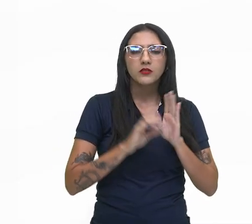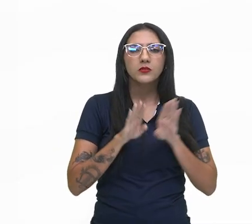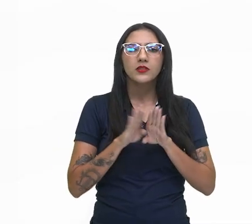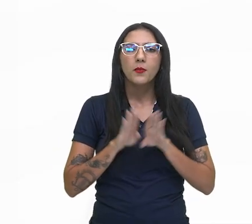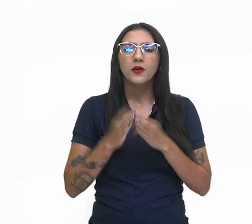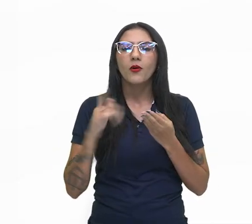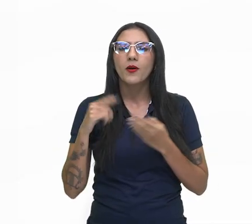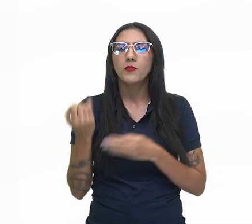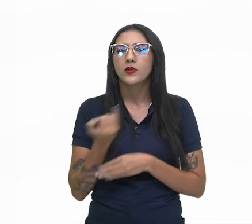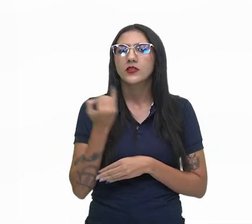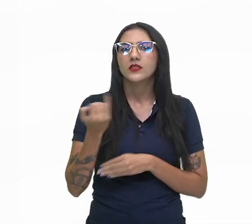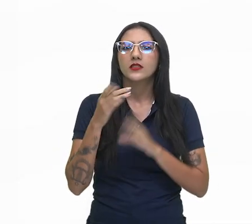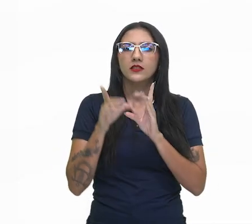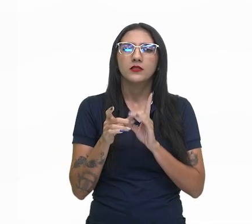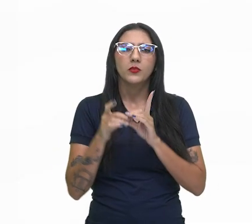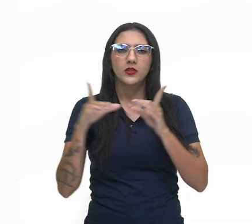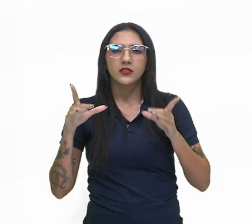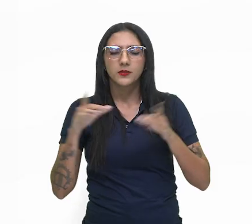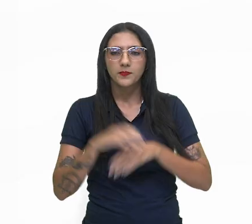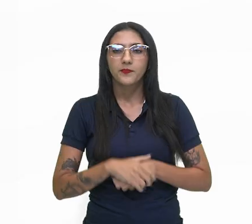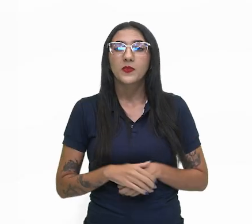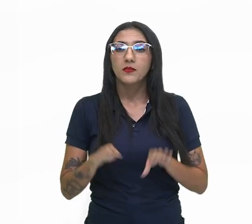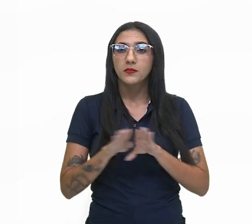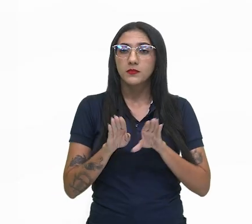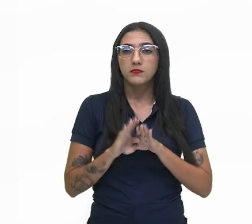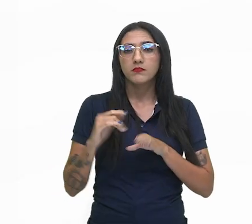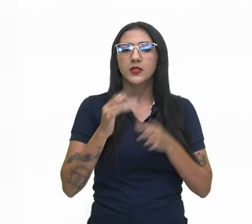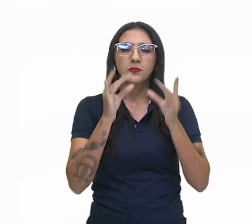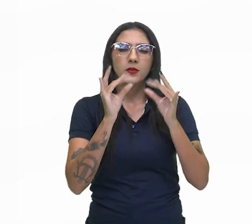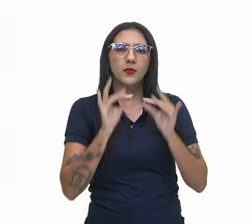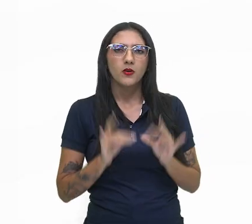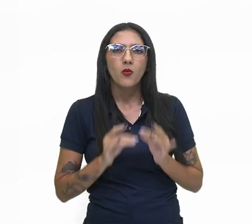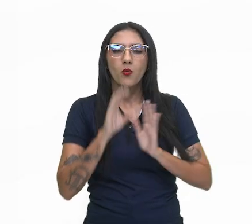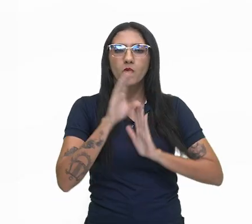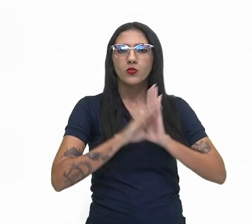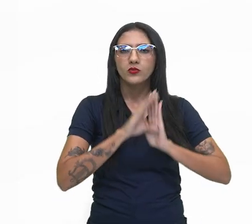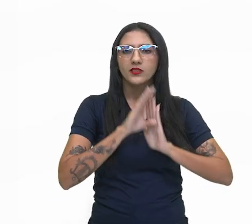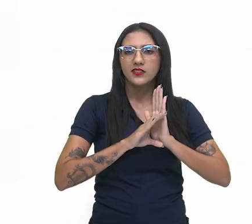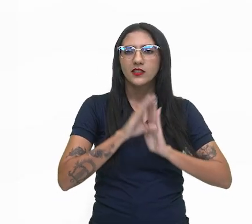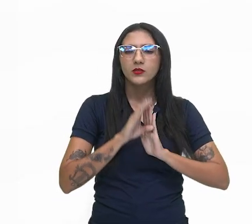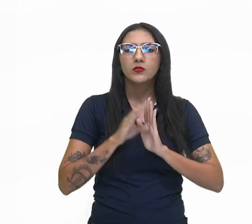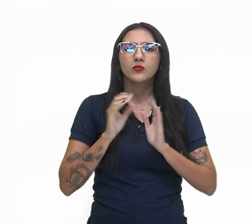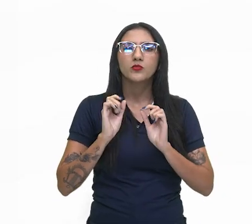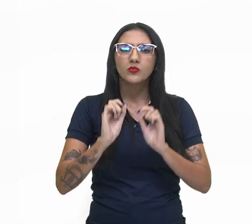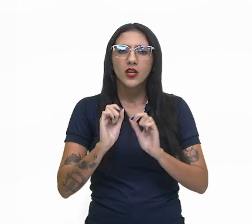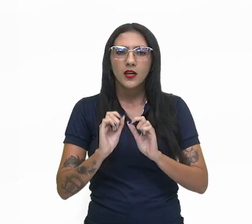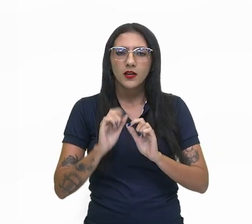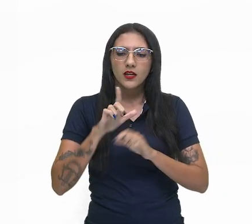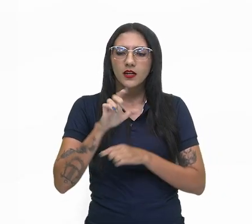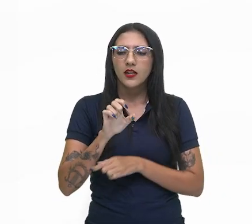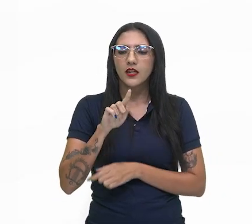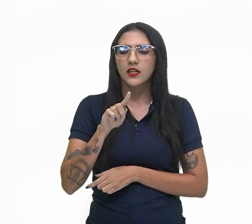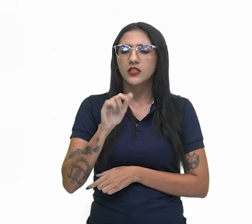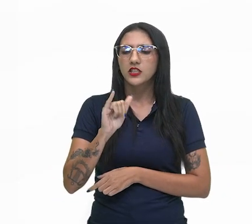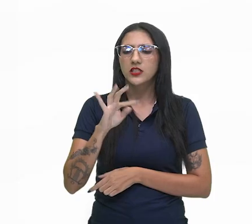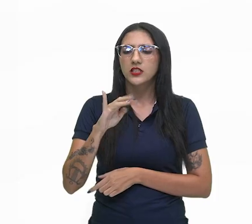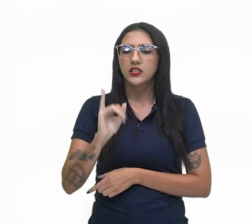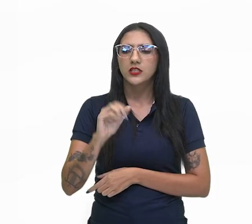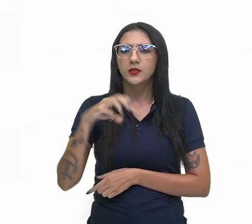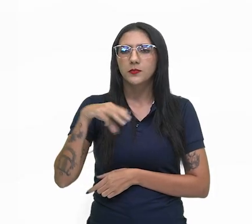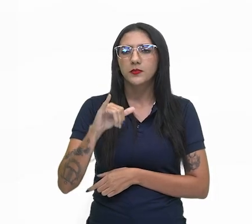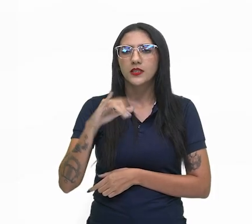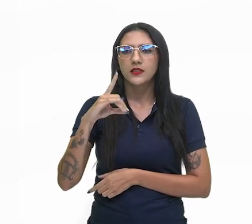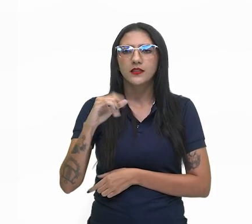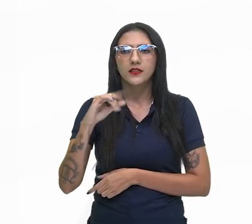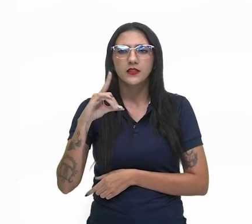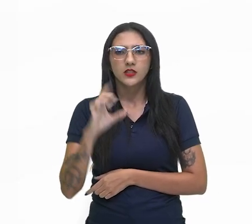de democracia. E também conceituamos a ideia de legitimidade do poder. E, nesse sentido, nós